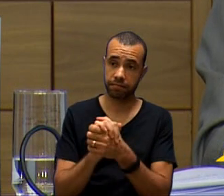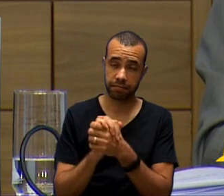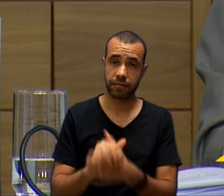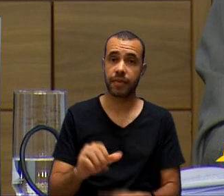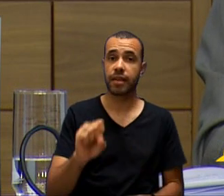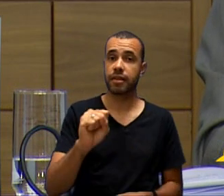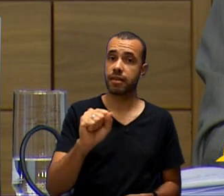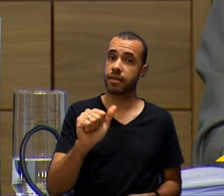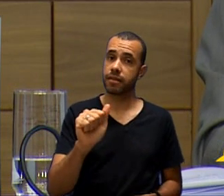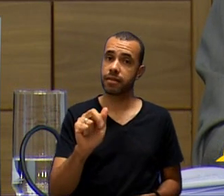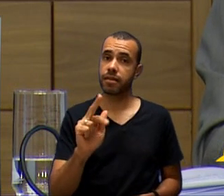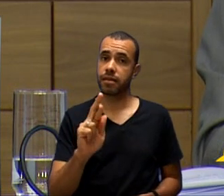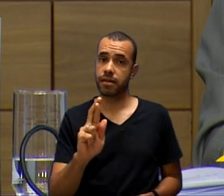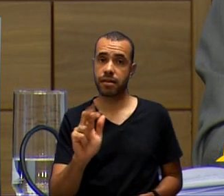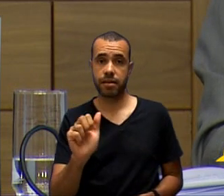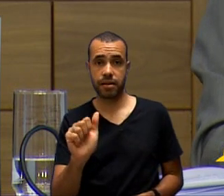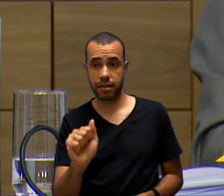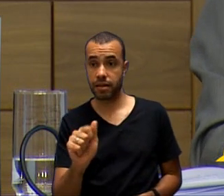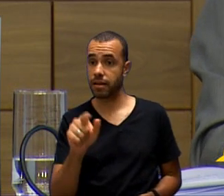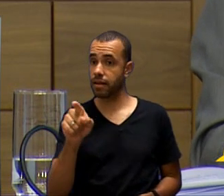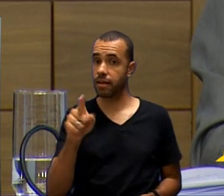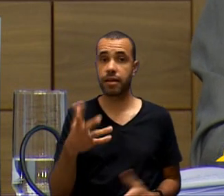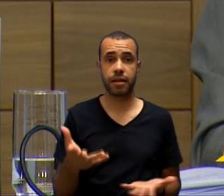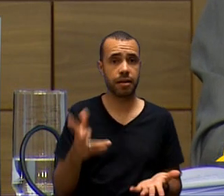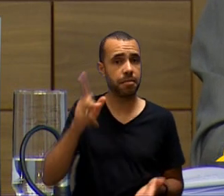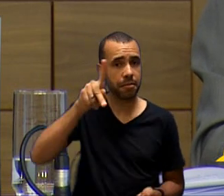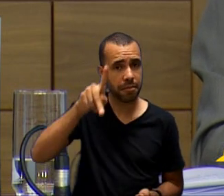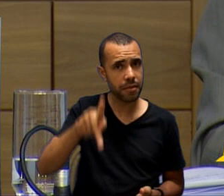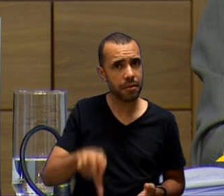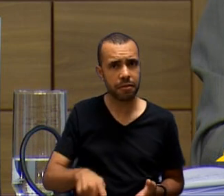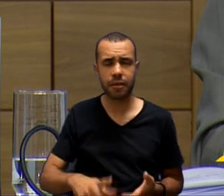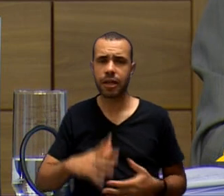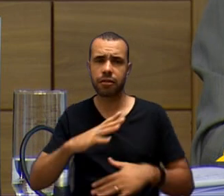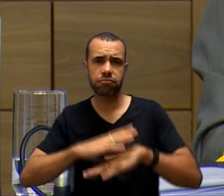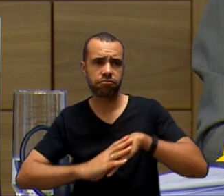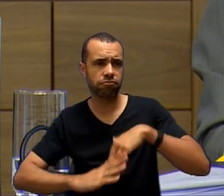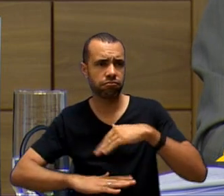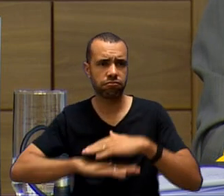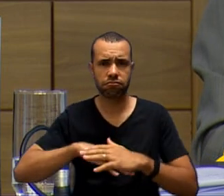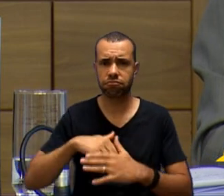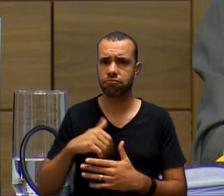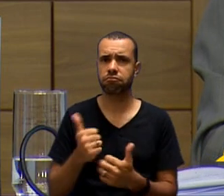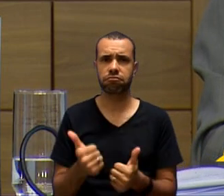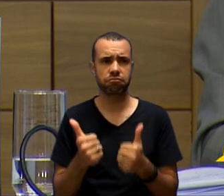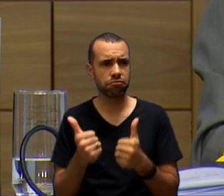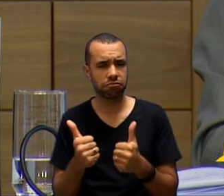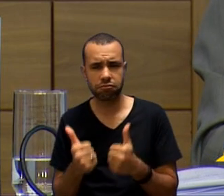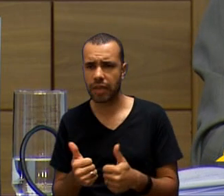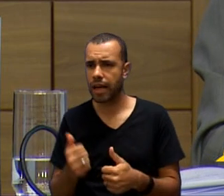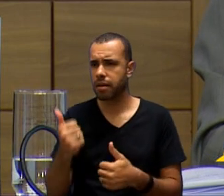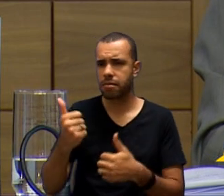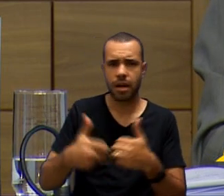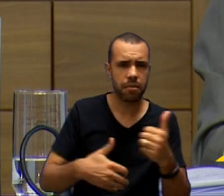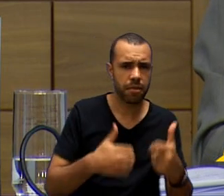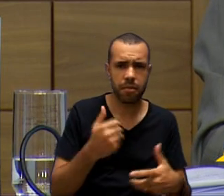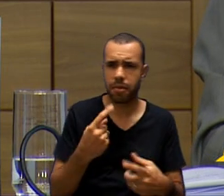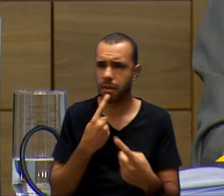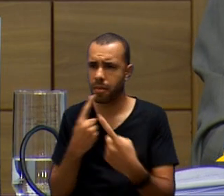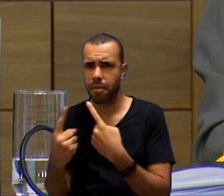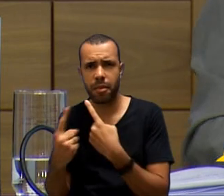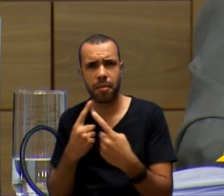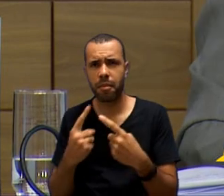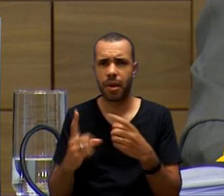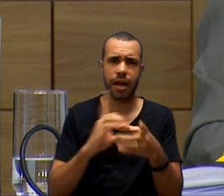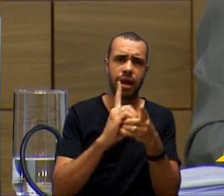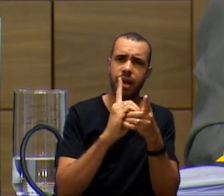presidência durante todas as sessões de forma brilhante, ganhou democraticamente aqui no plenário, foi